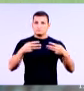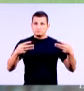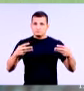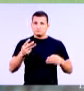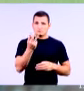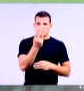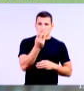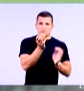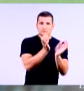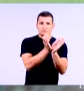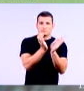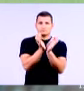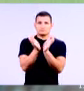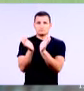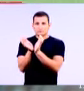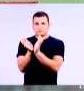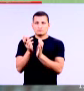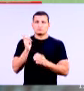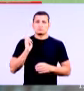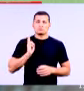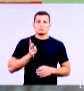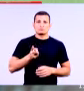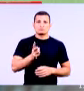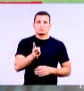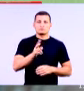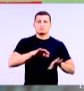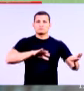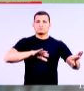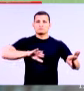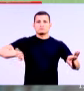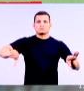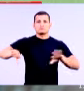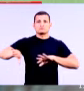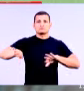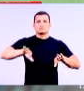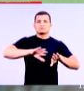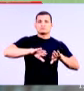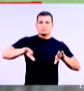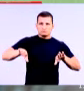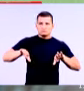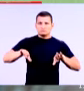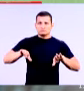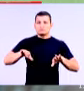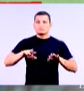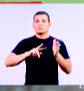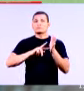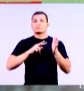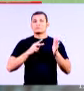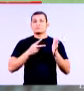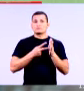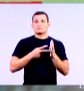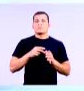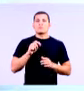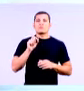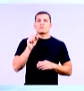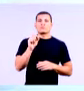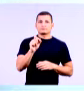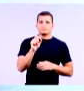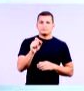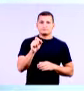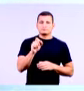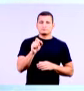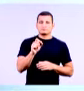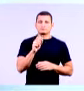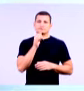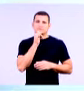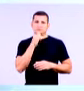categorias continuavam separadas. Isso quer dizer o seguinte, que embora eu tivesse